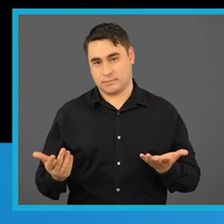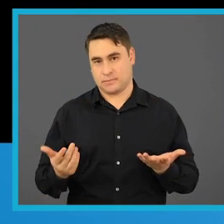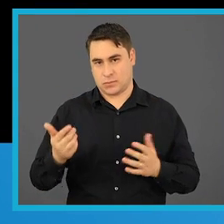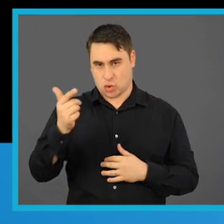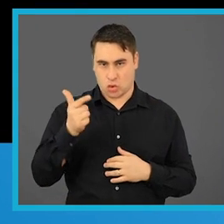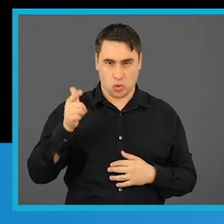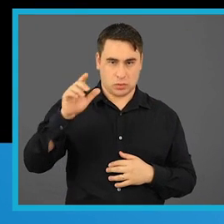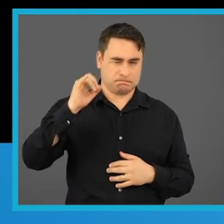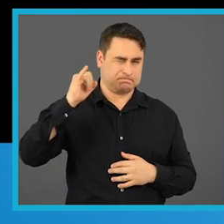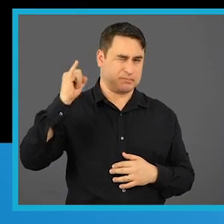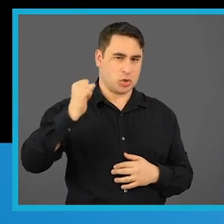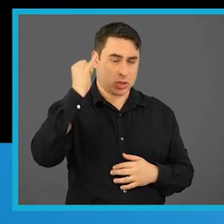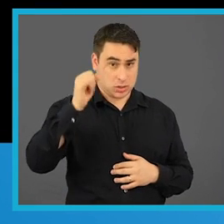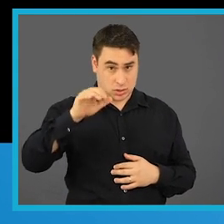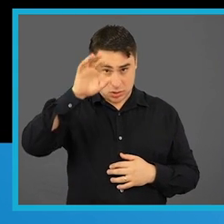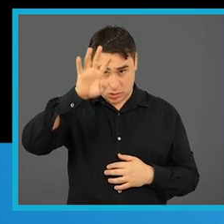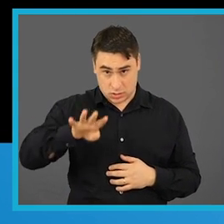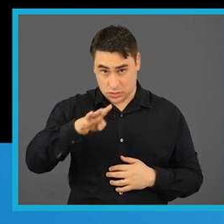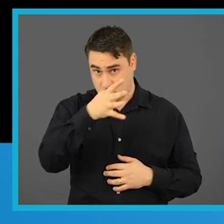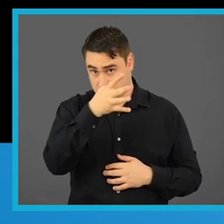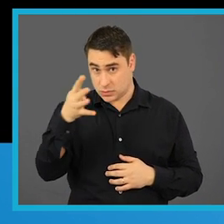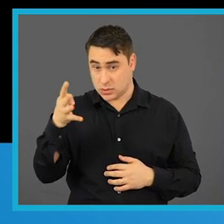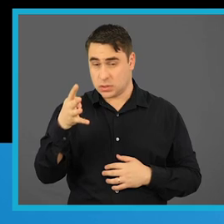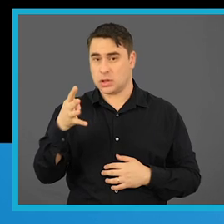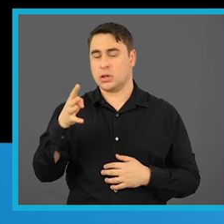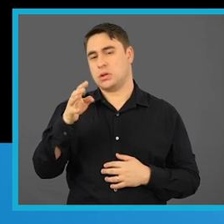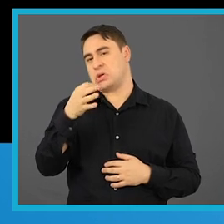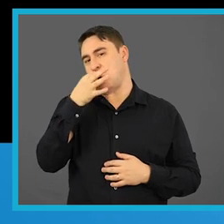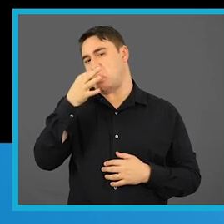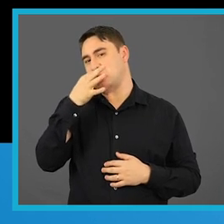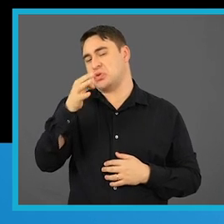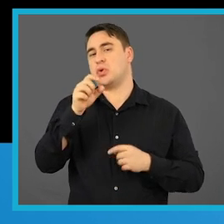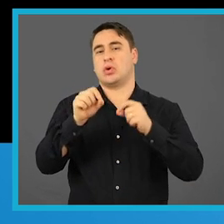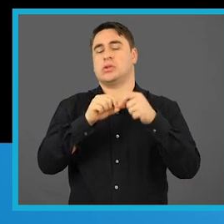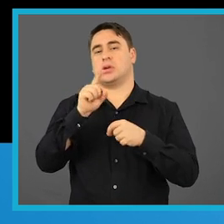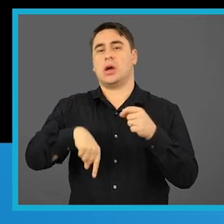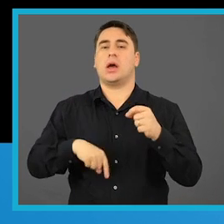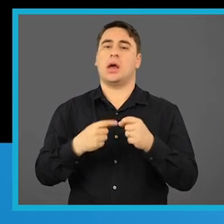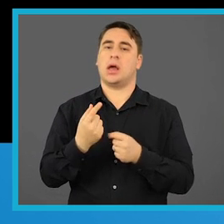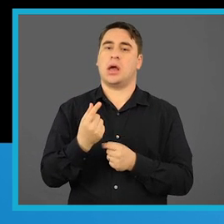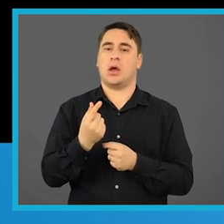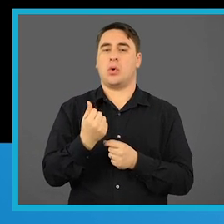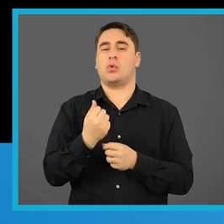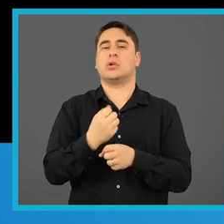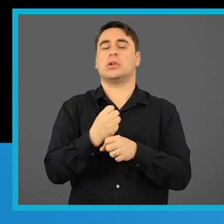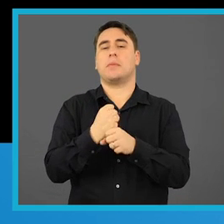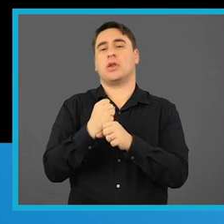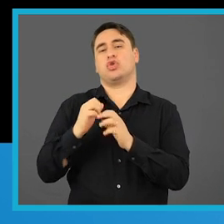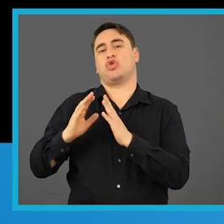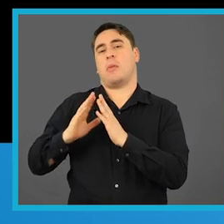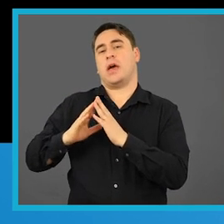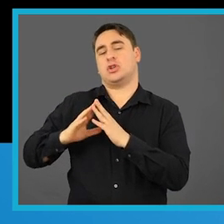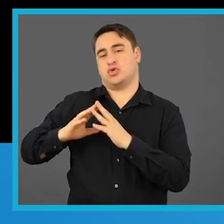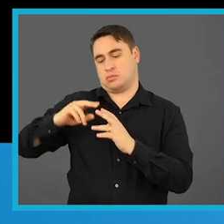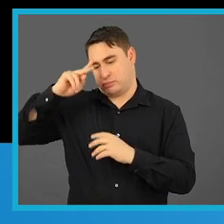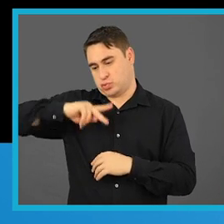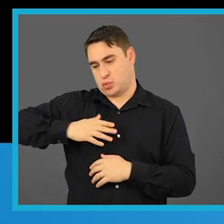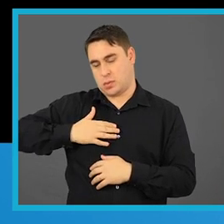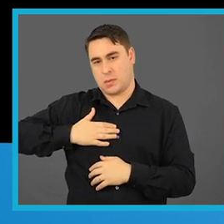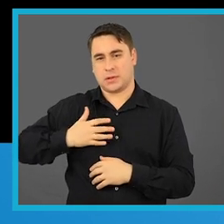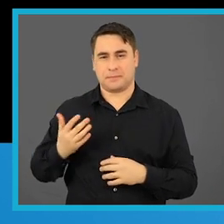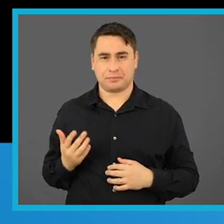Bom, outro ponto importante da planilha, né, e ele é opcional, que é de orçamento doméstico. Se